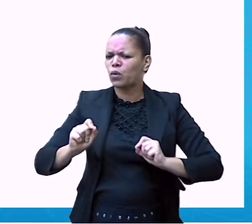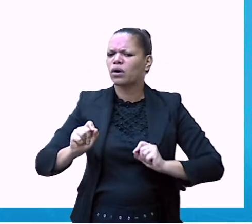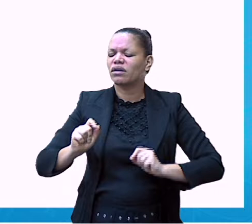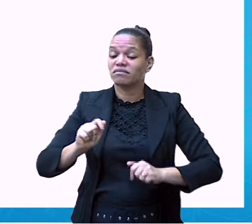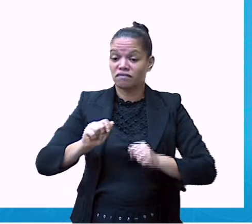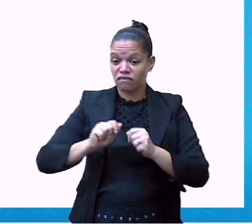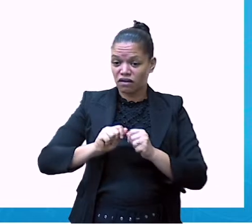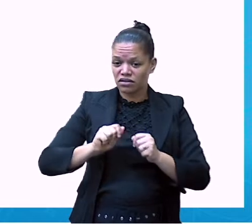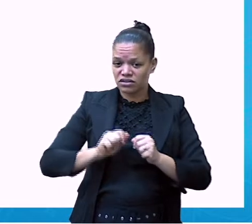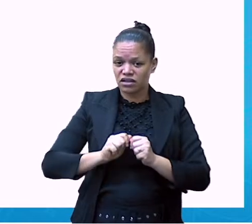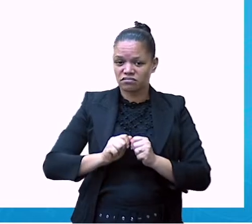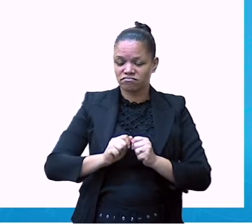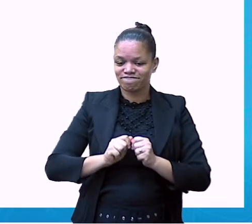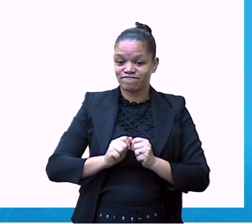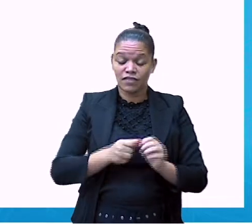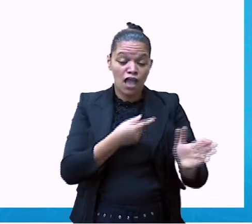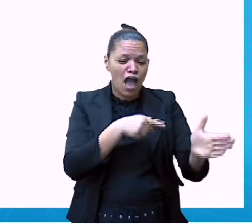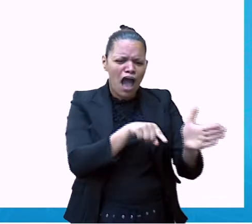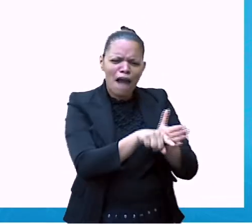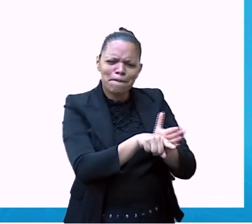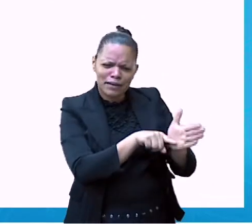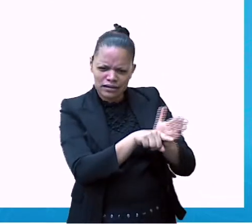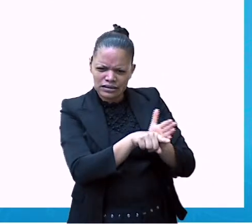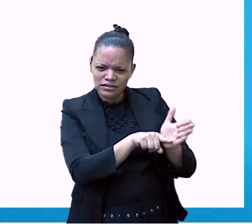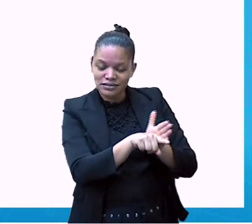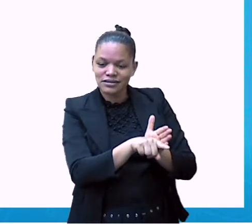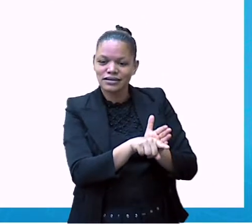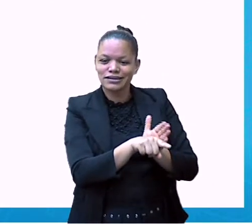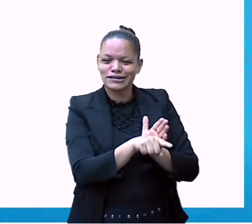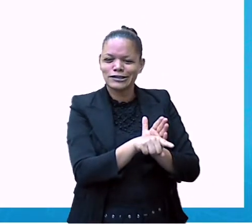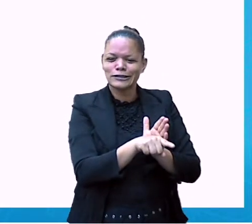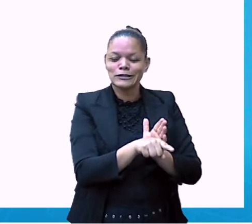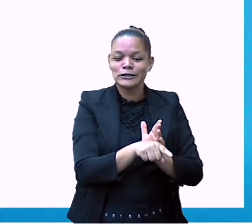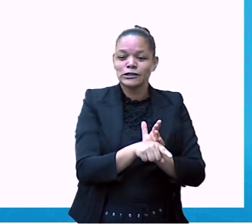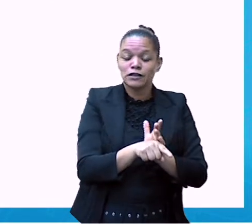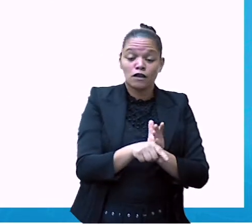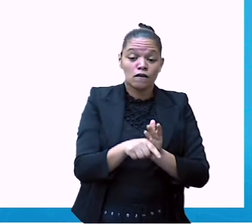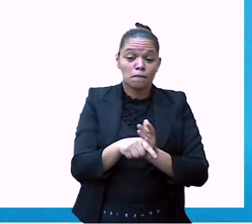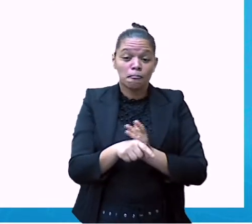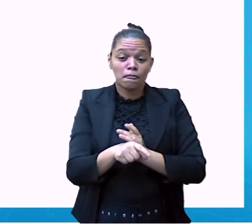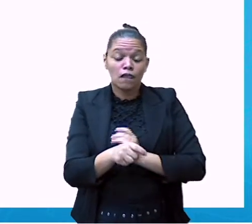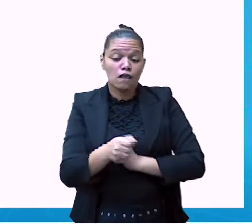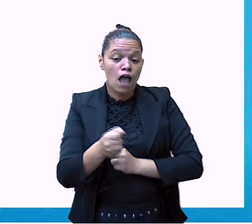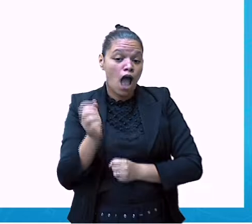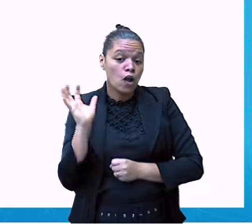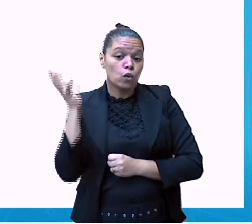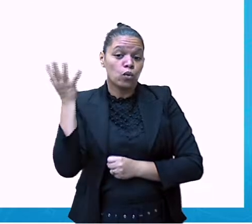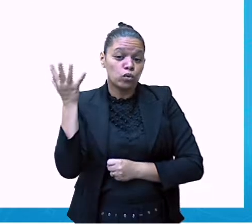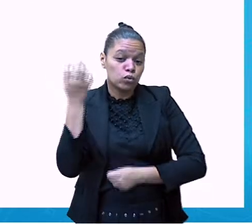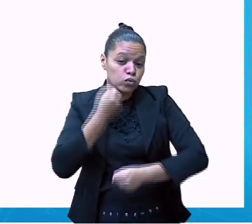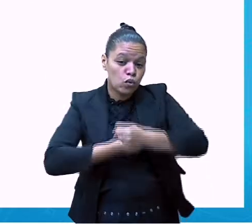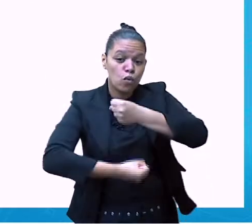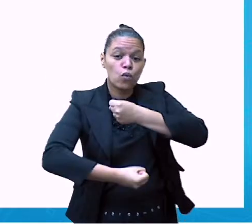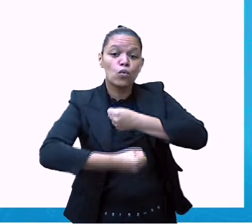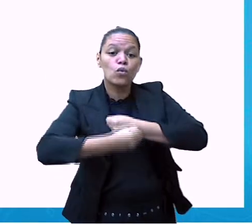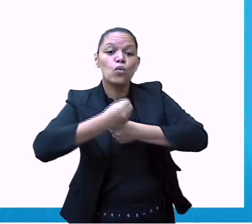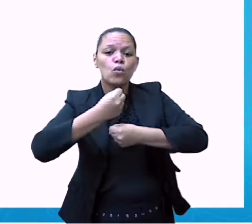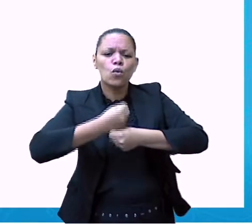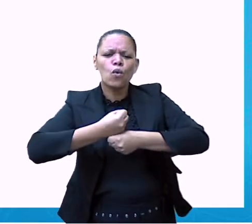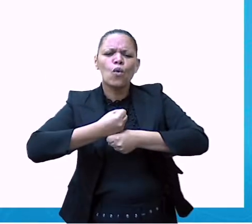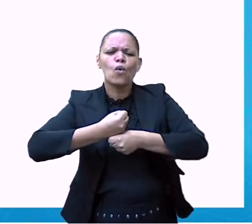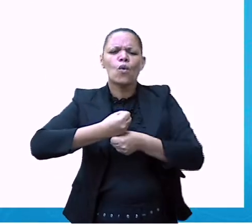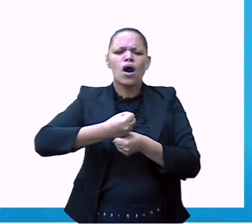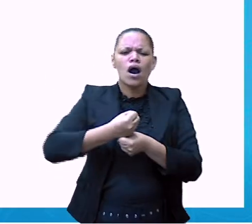pesquisa realizada em novembro de 2011 em 26 estados do país